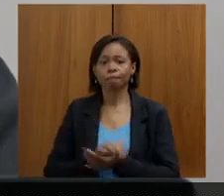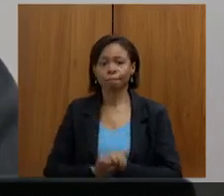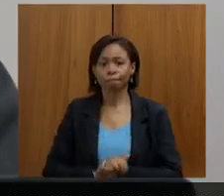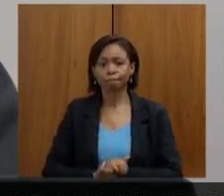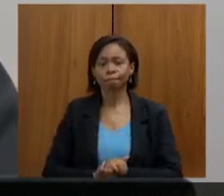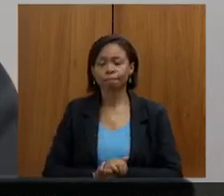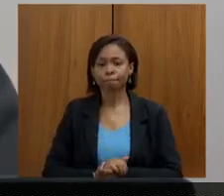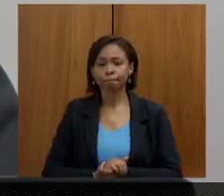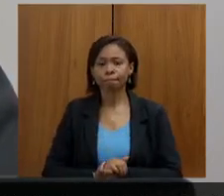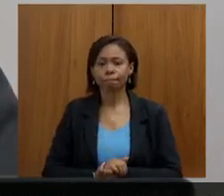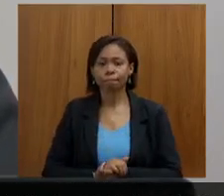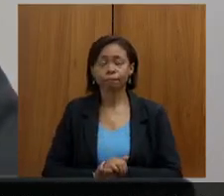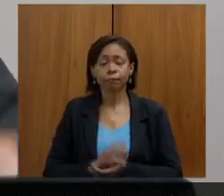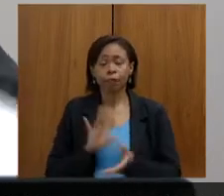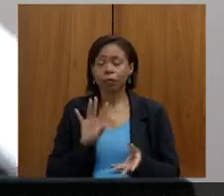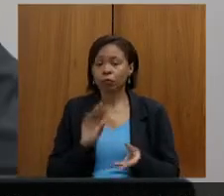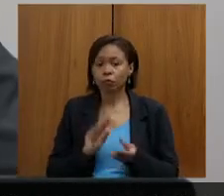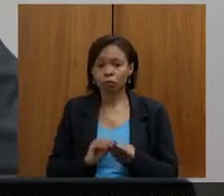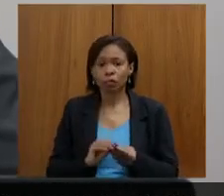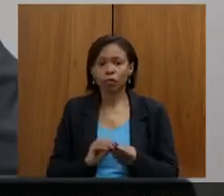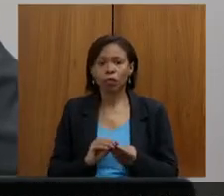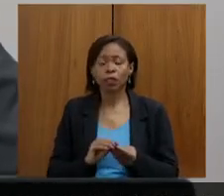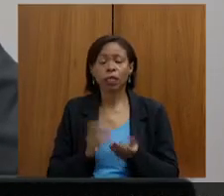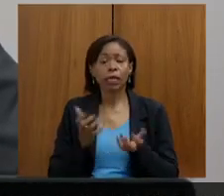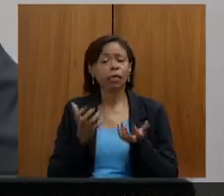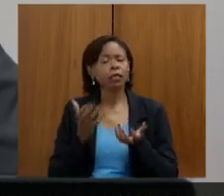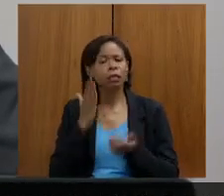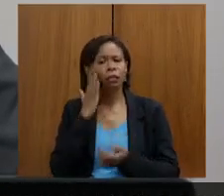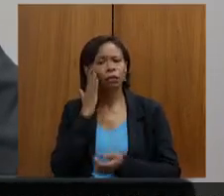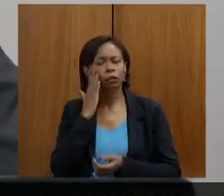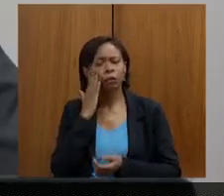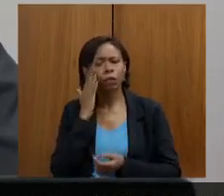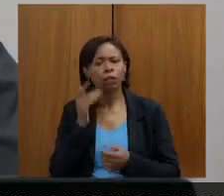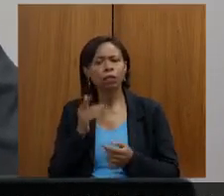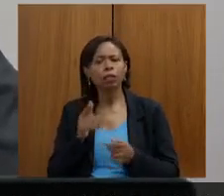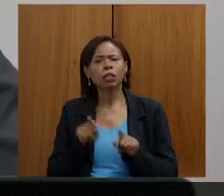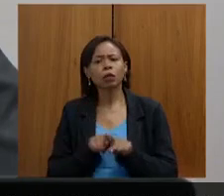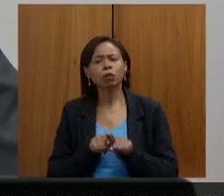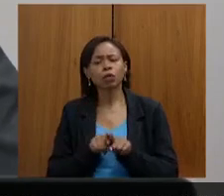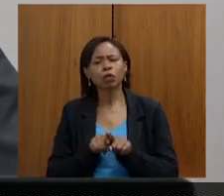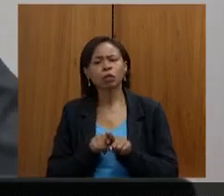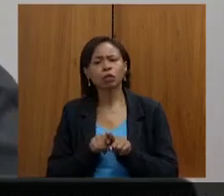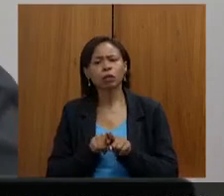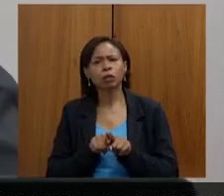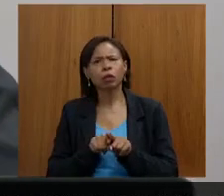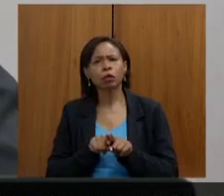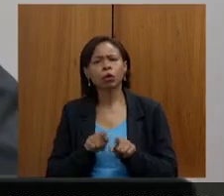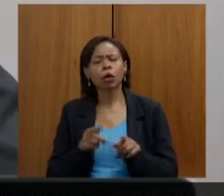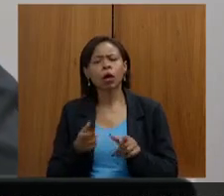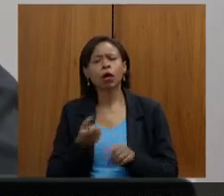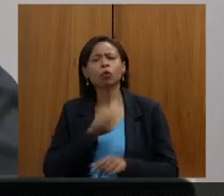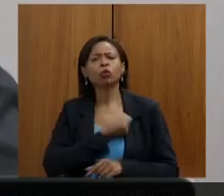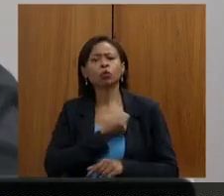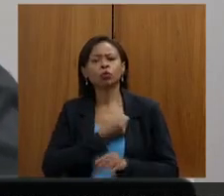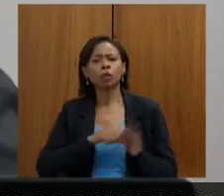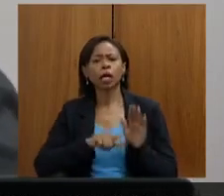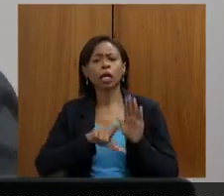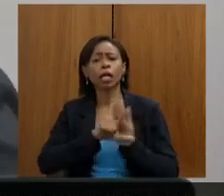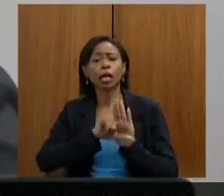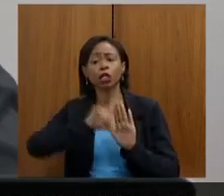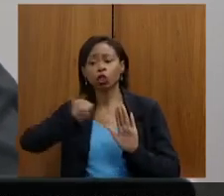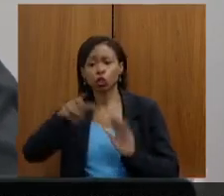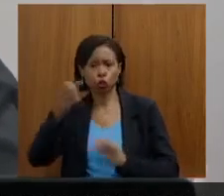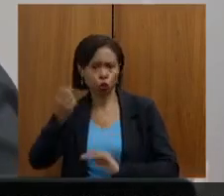fim nós gostaria de saber também em relação ao número Conforme a lei de autoria do deputado